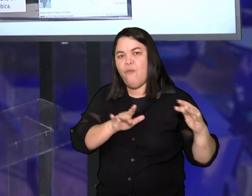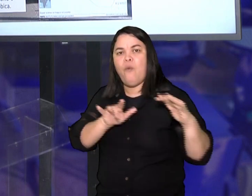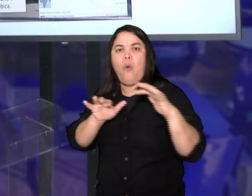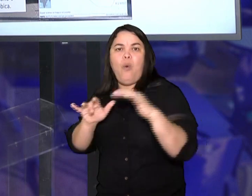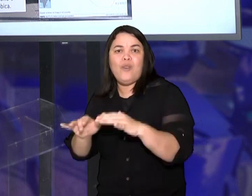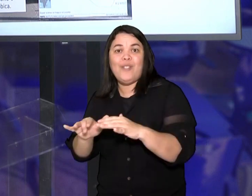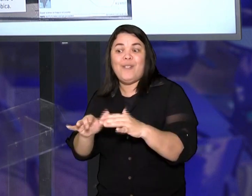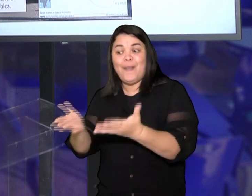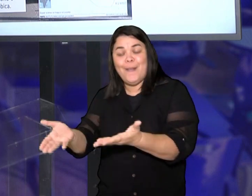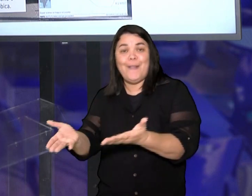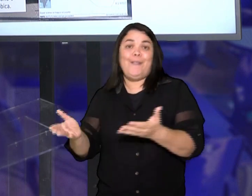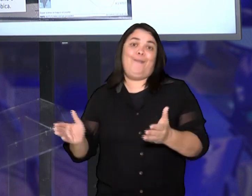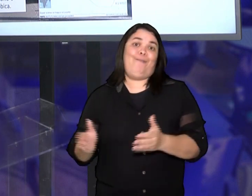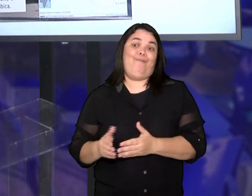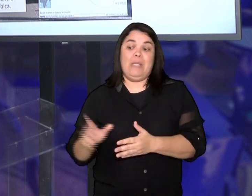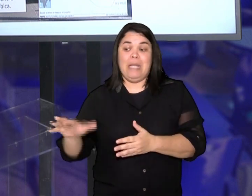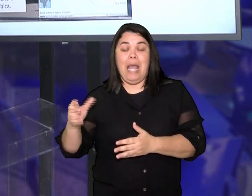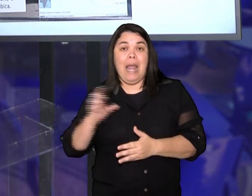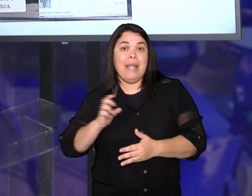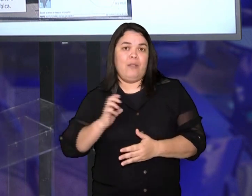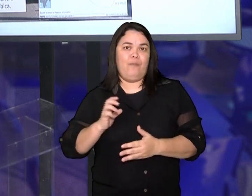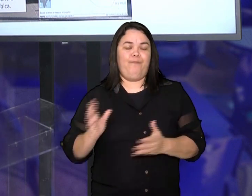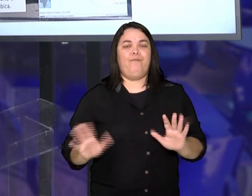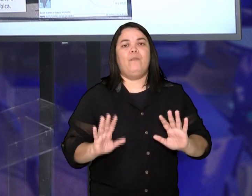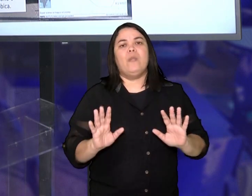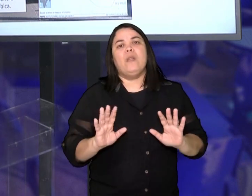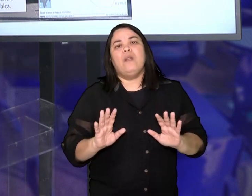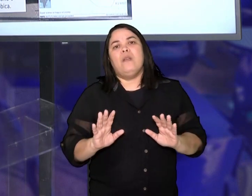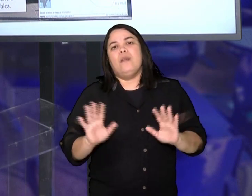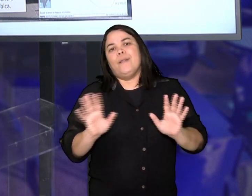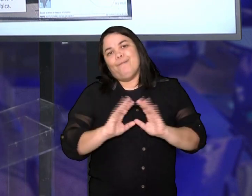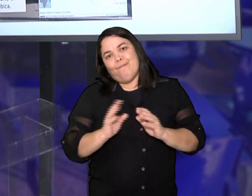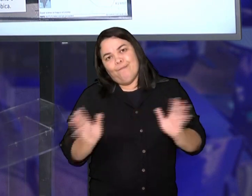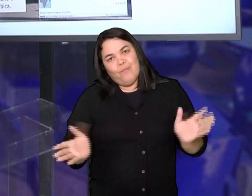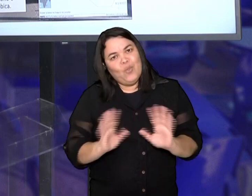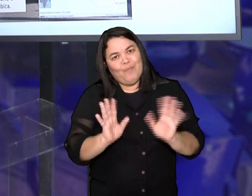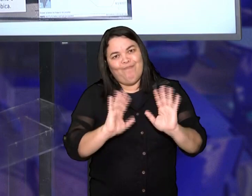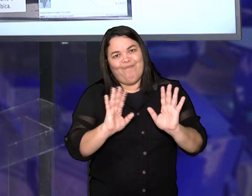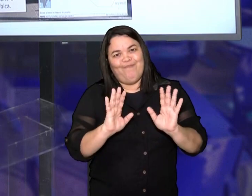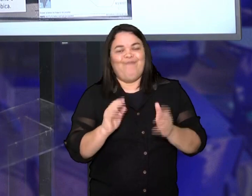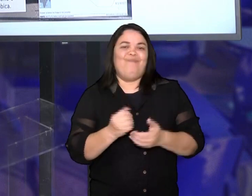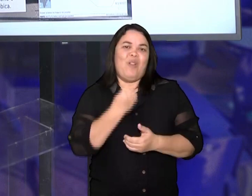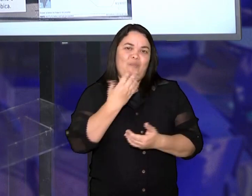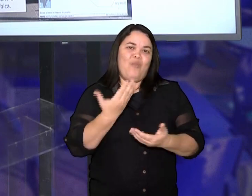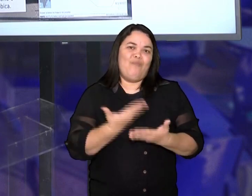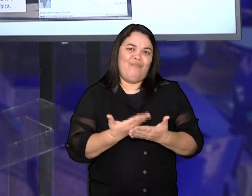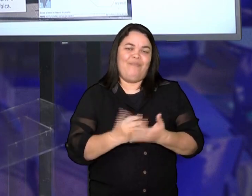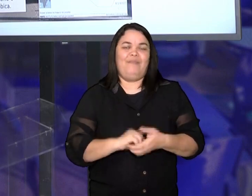Espero que vocês tenham gostado, né? Até uma próxima e bons estudos.